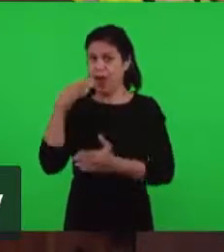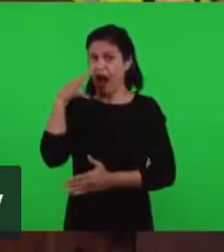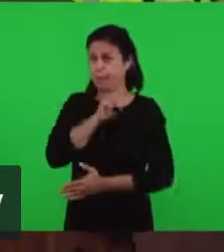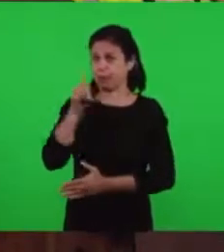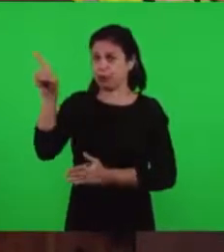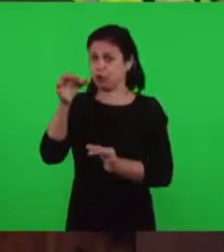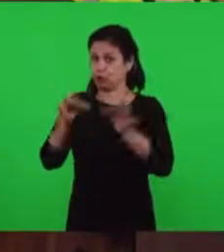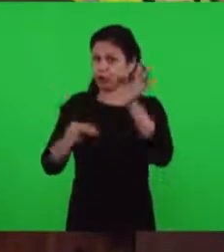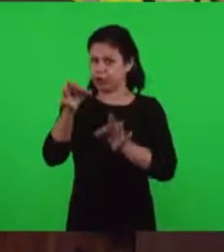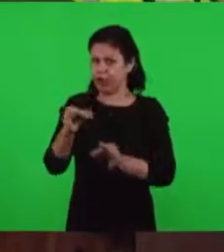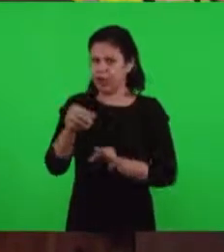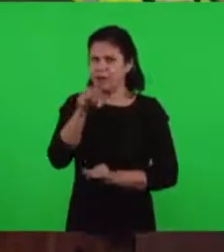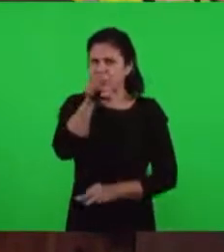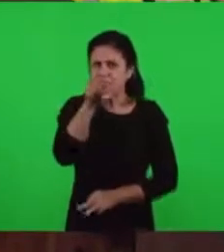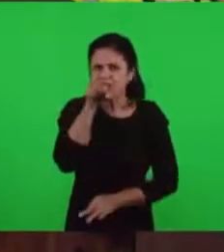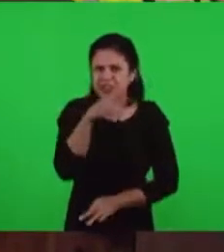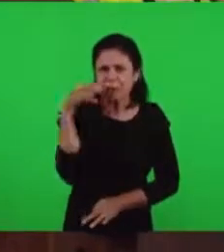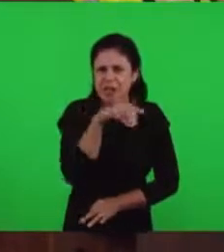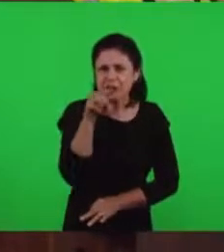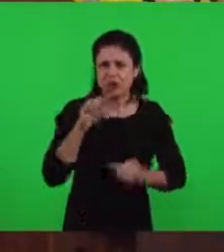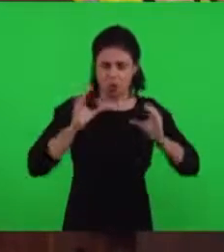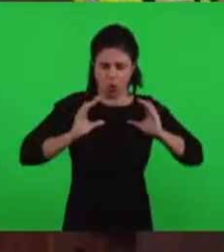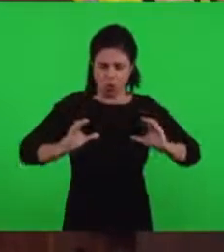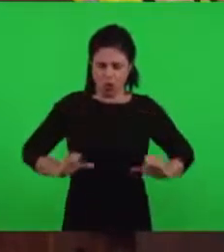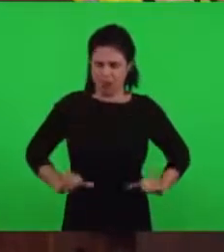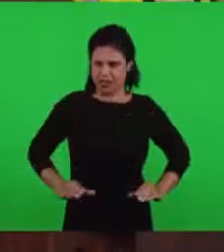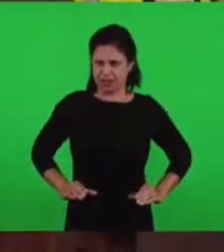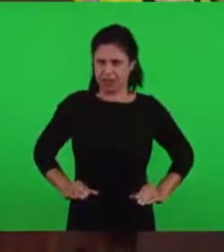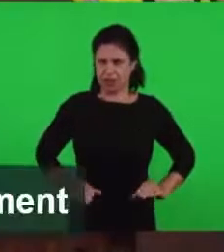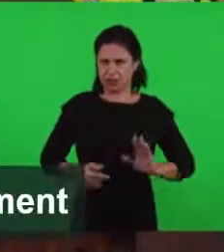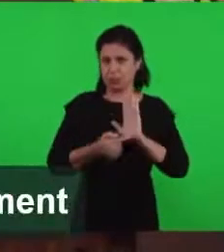não é o seu comportamento que